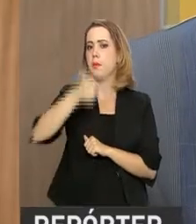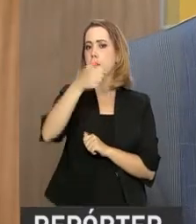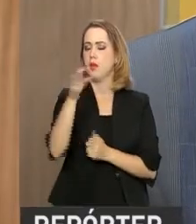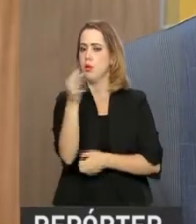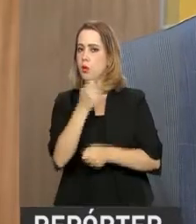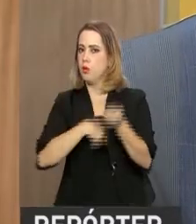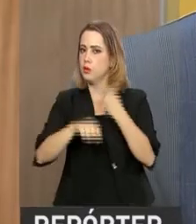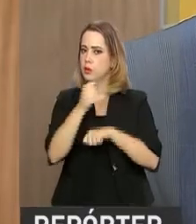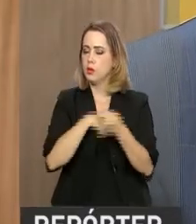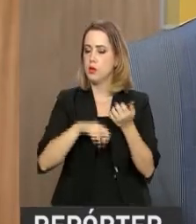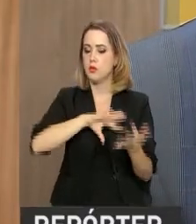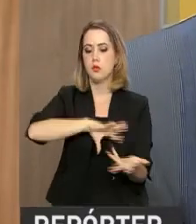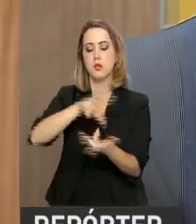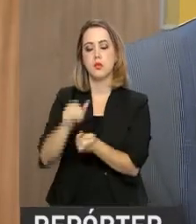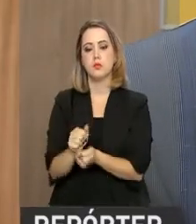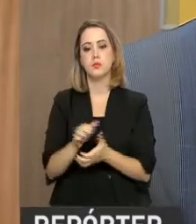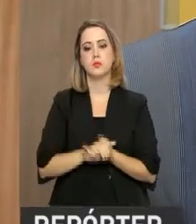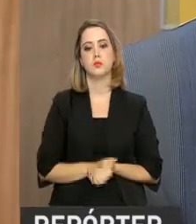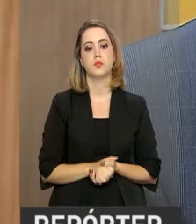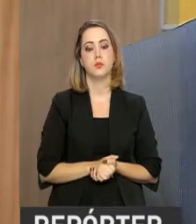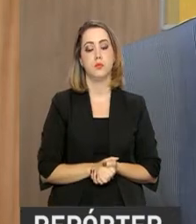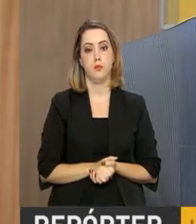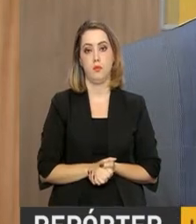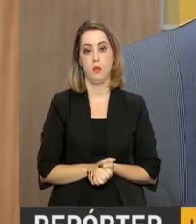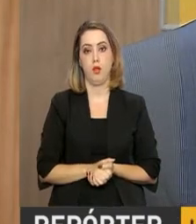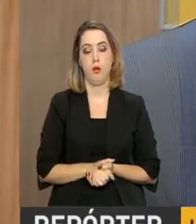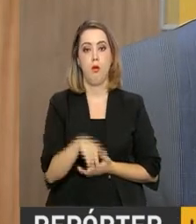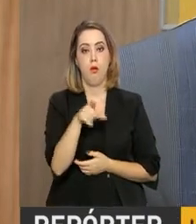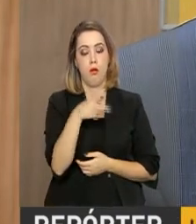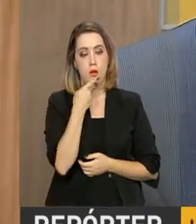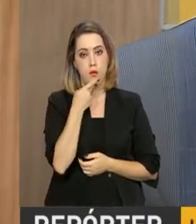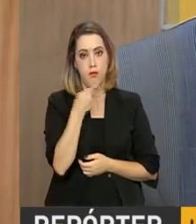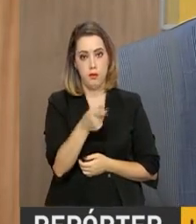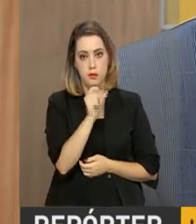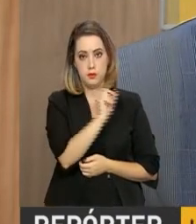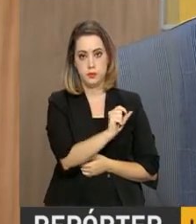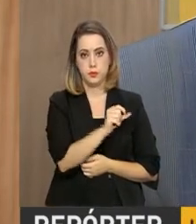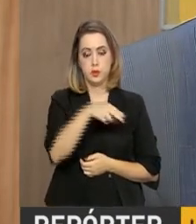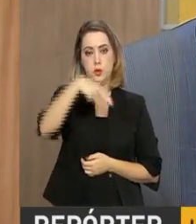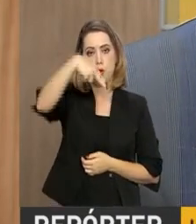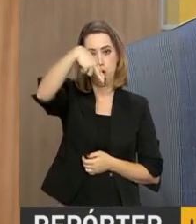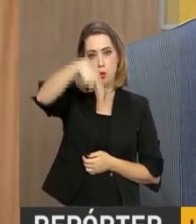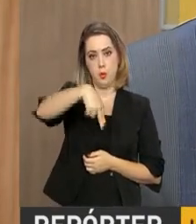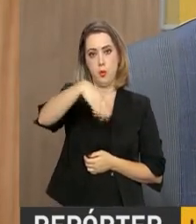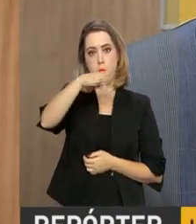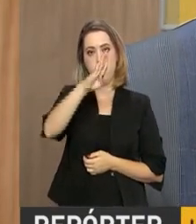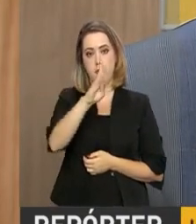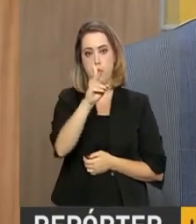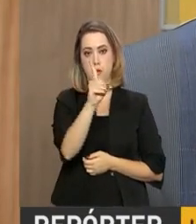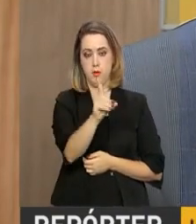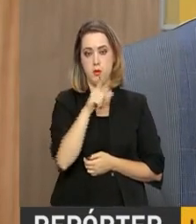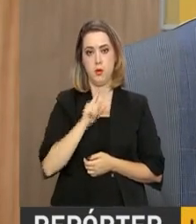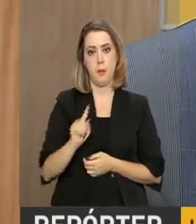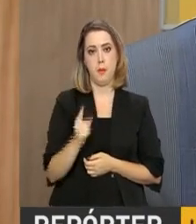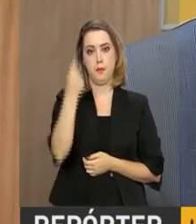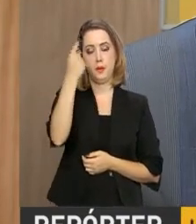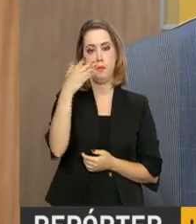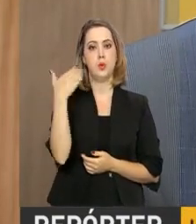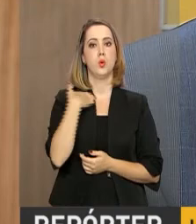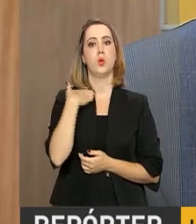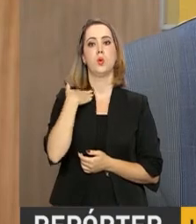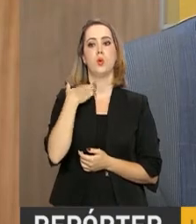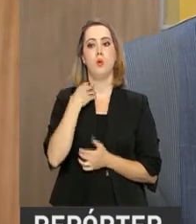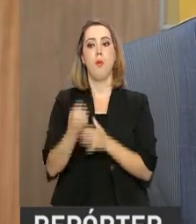nbb o primeiro banco é de caráter global criado apenas por países emergentes e em